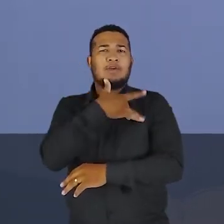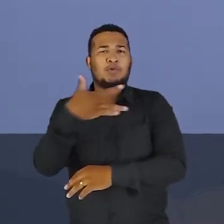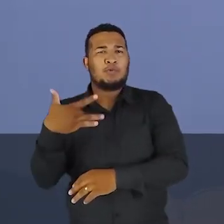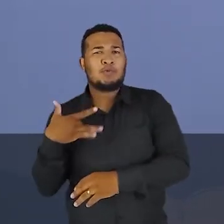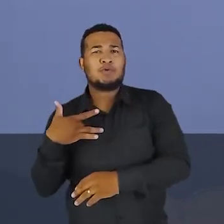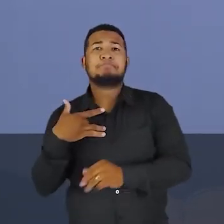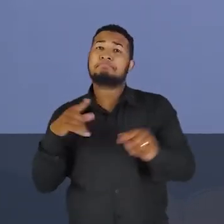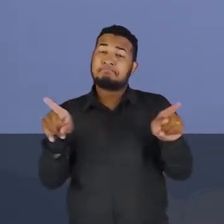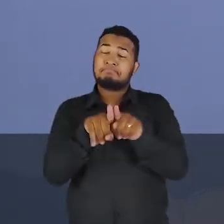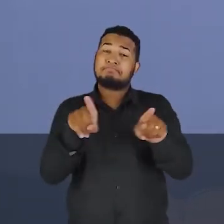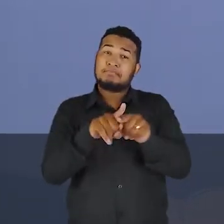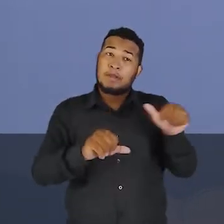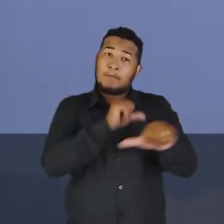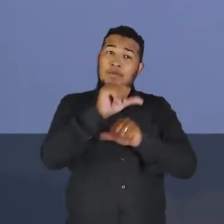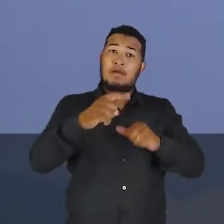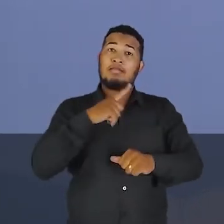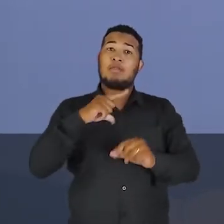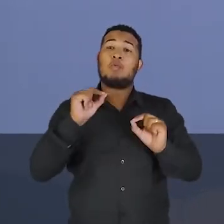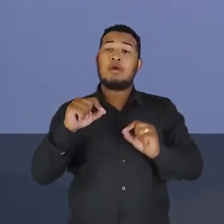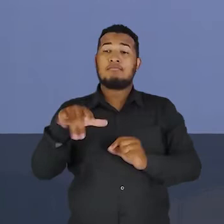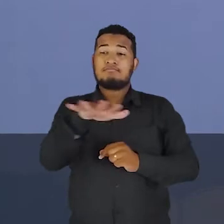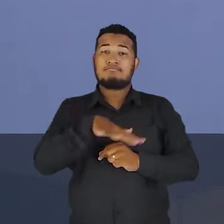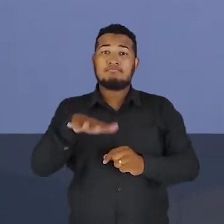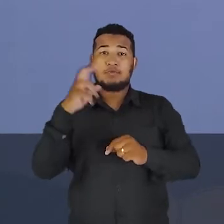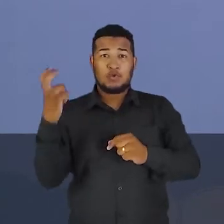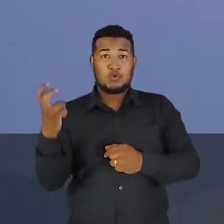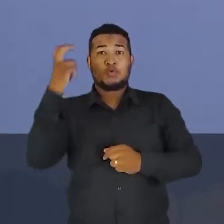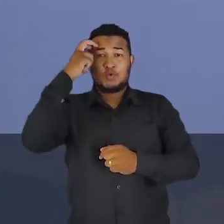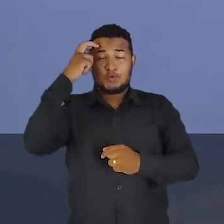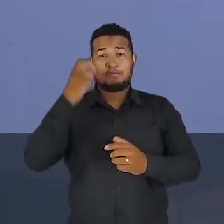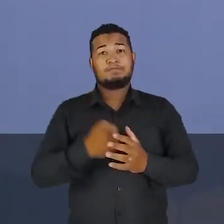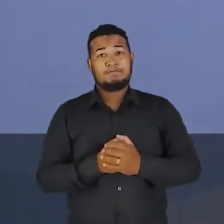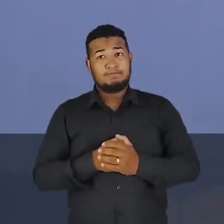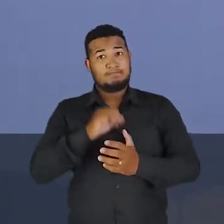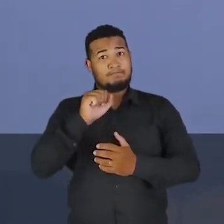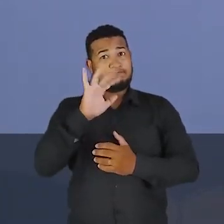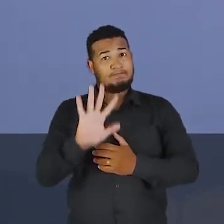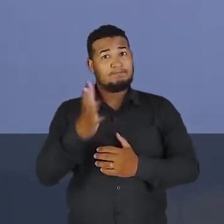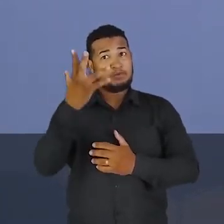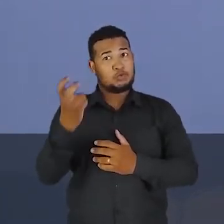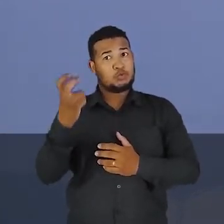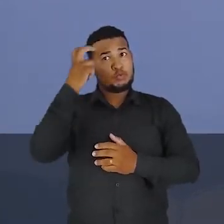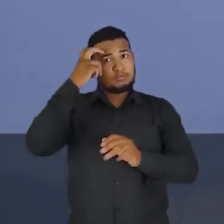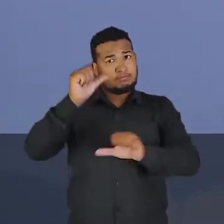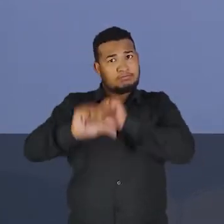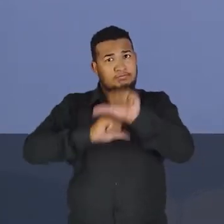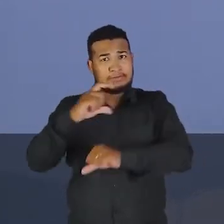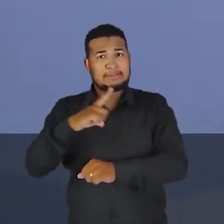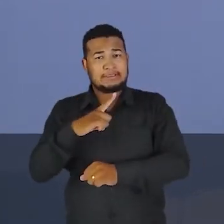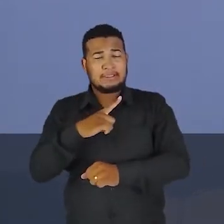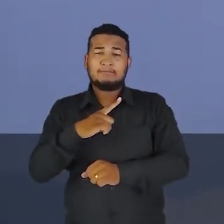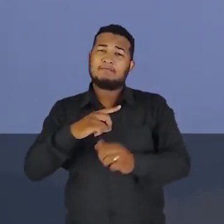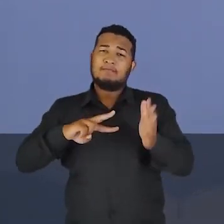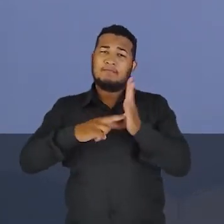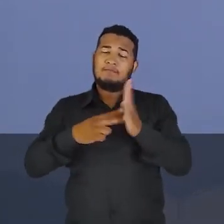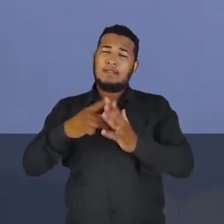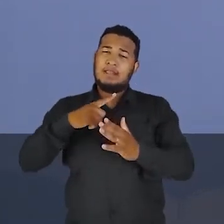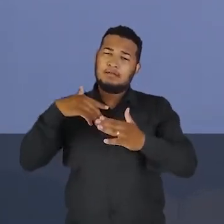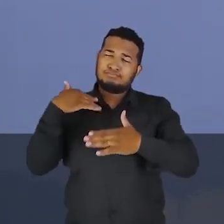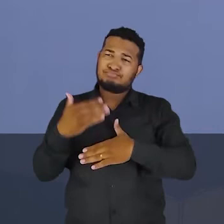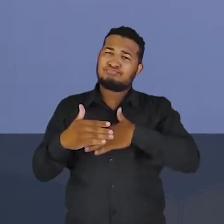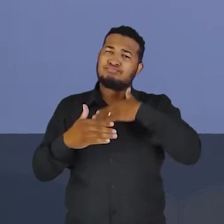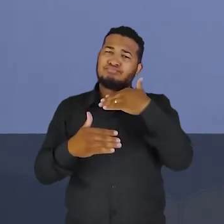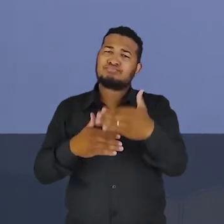também houve mudanças culturais. Quando há mudança cultural, é todo um processo para